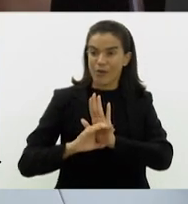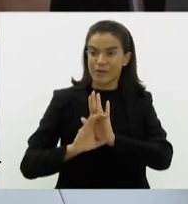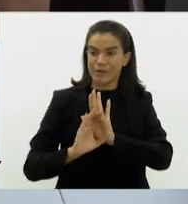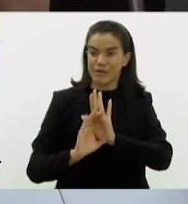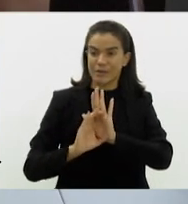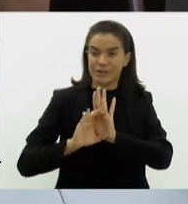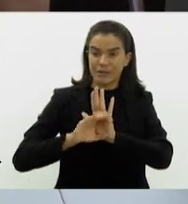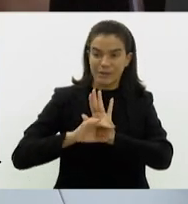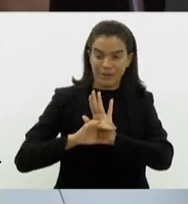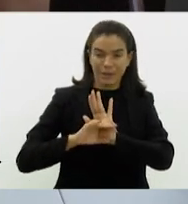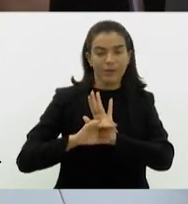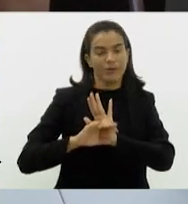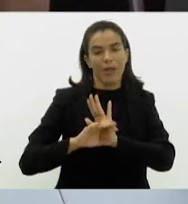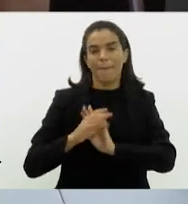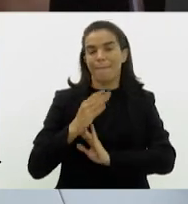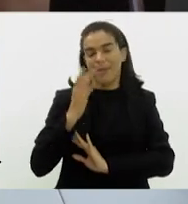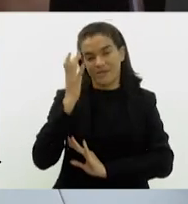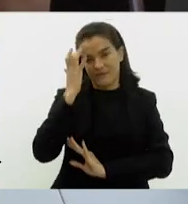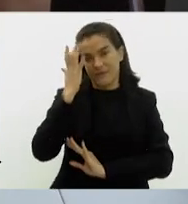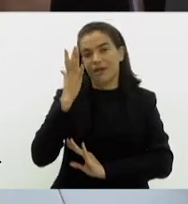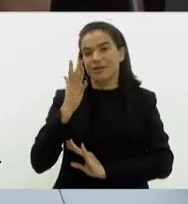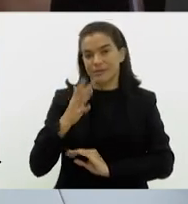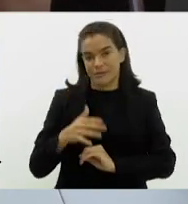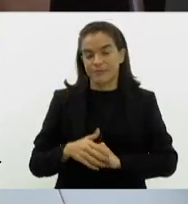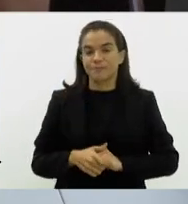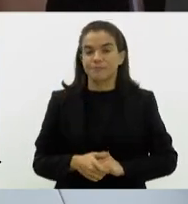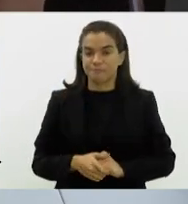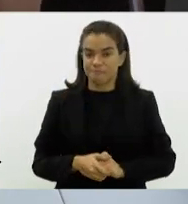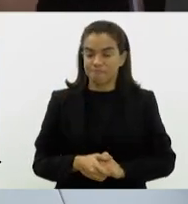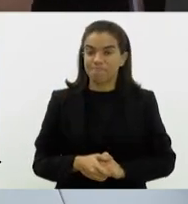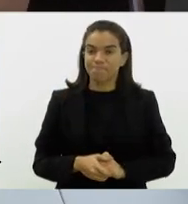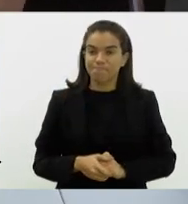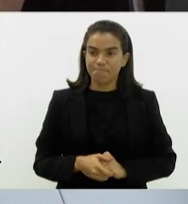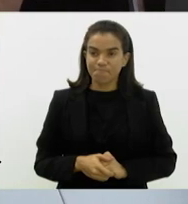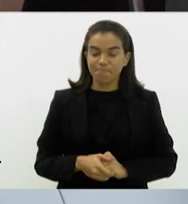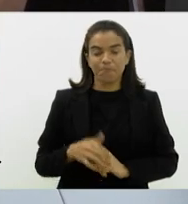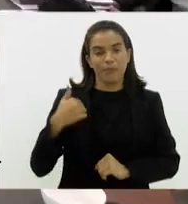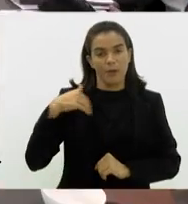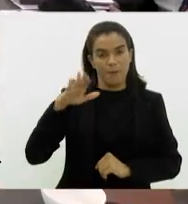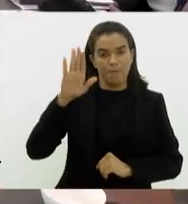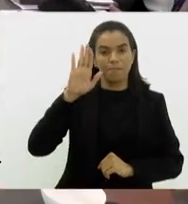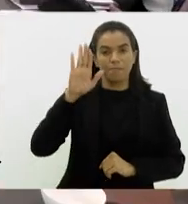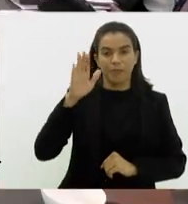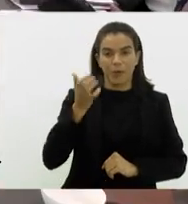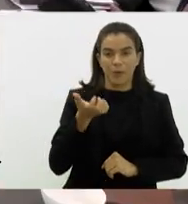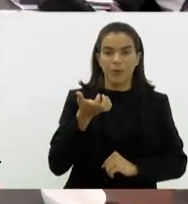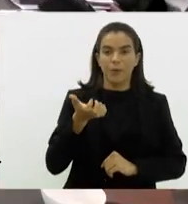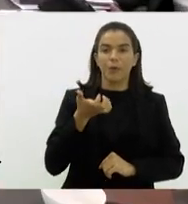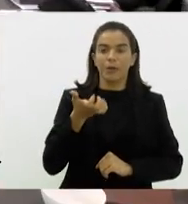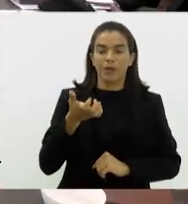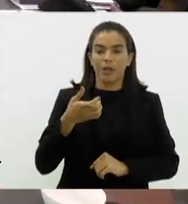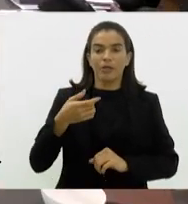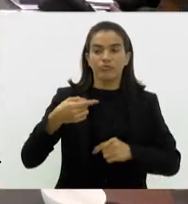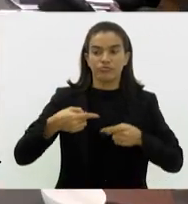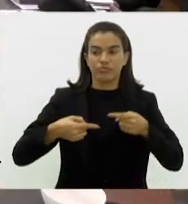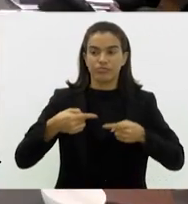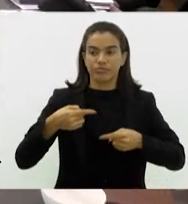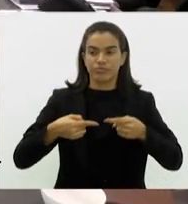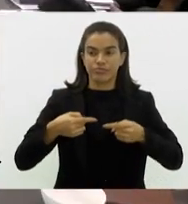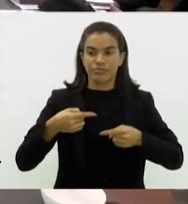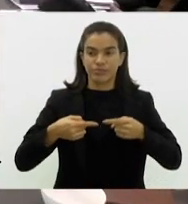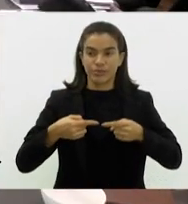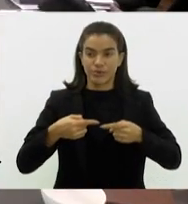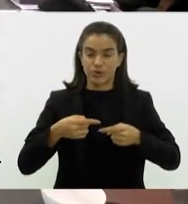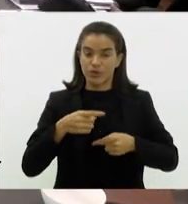o conceito, o resto é mais fácil. São dois, assim, para discutir. Eu vou passar a palavra para o deputado Serafini, mas só para concluir o debate